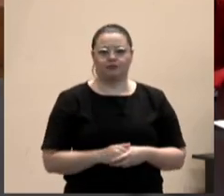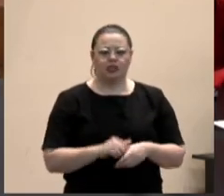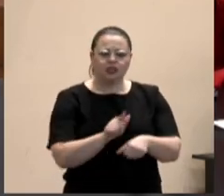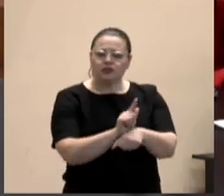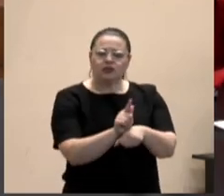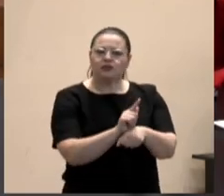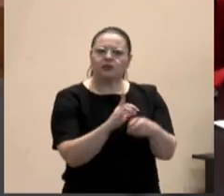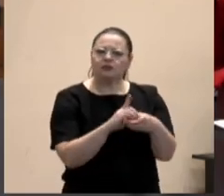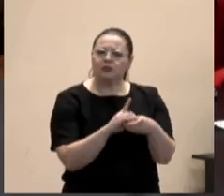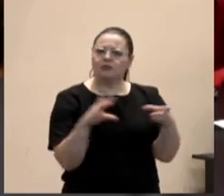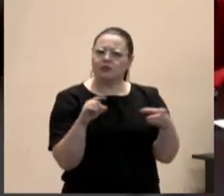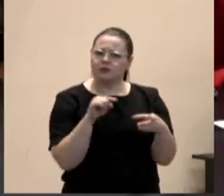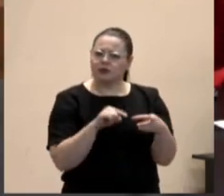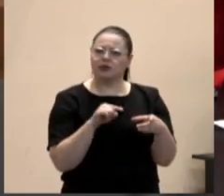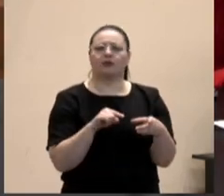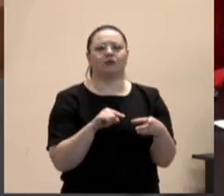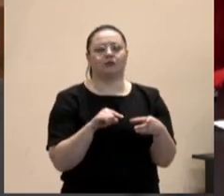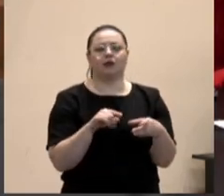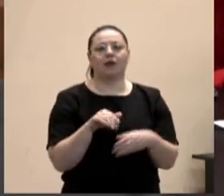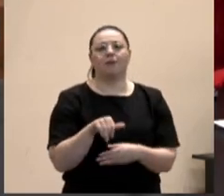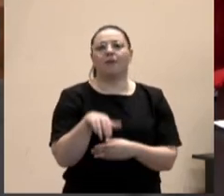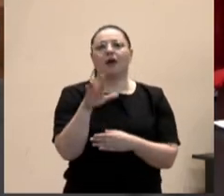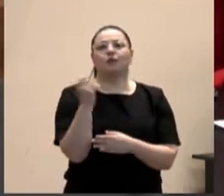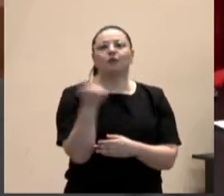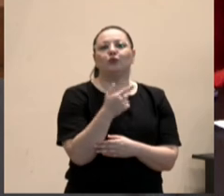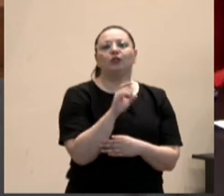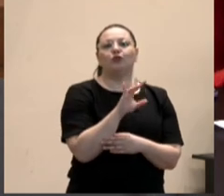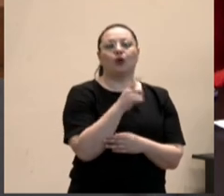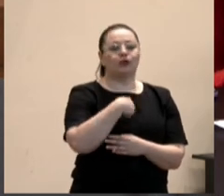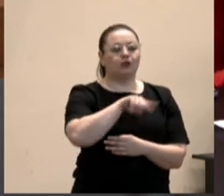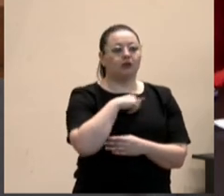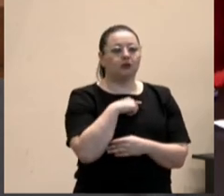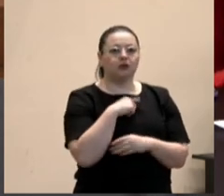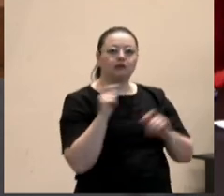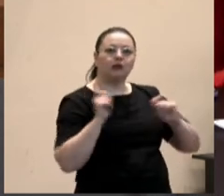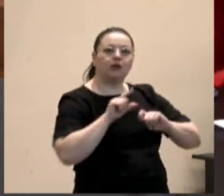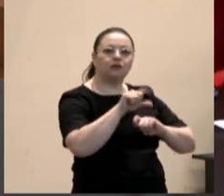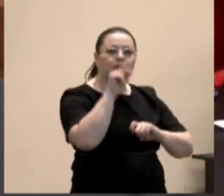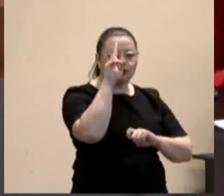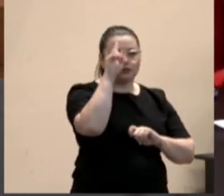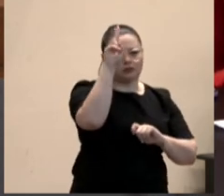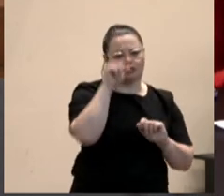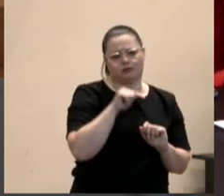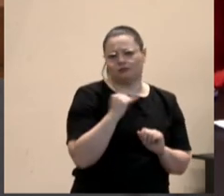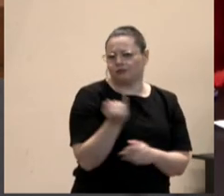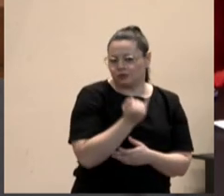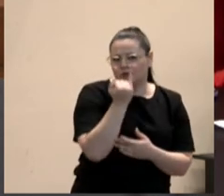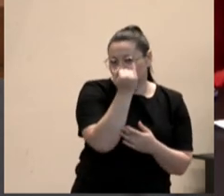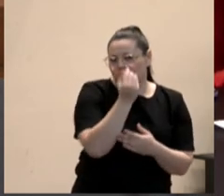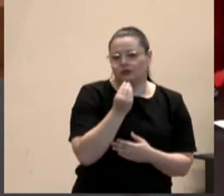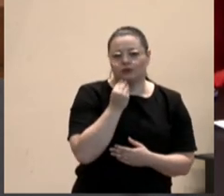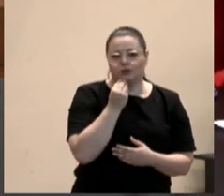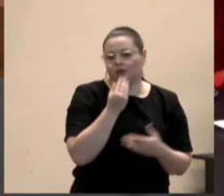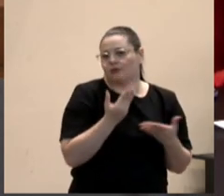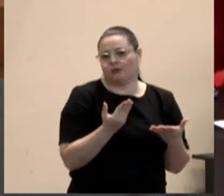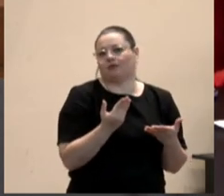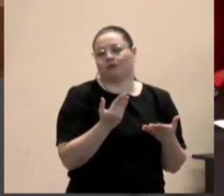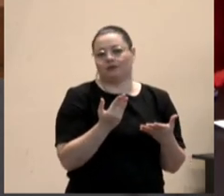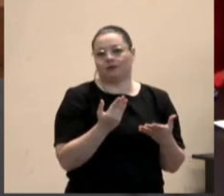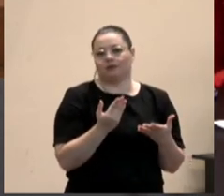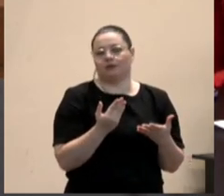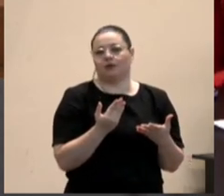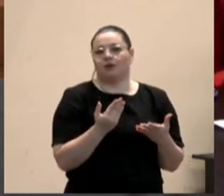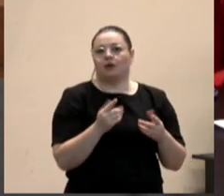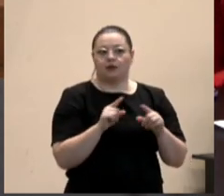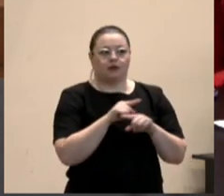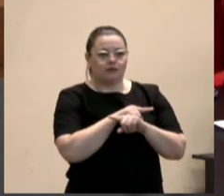democrática, ela tem que ir muito além da gente escolher o diretor da escola, que é fundamental. Que é fundamental.